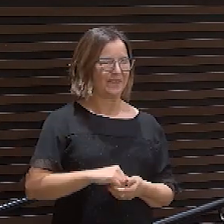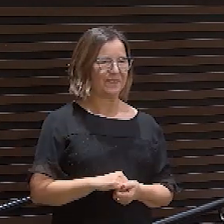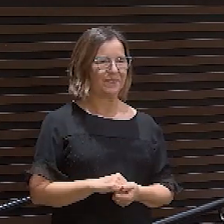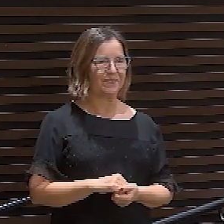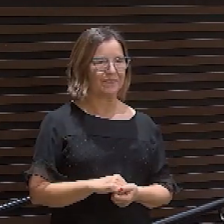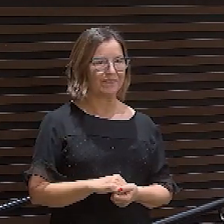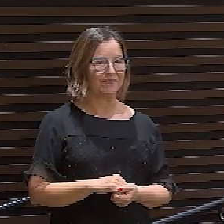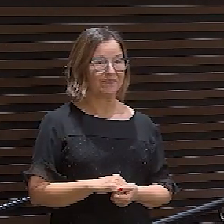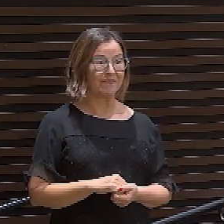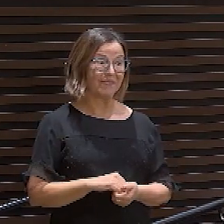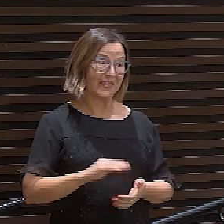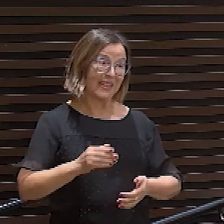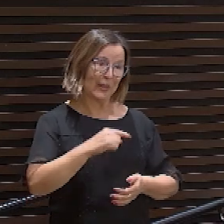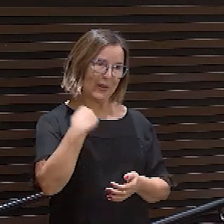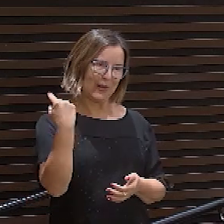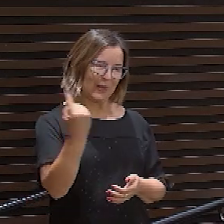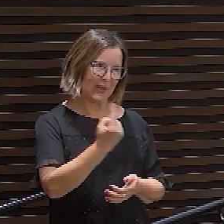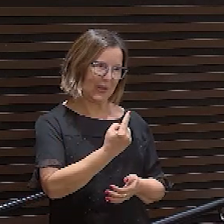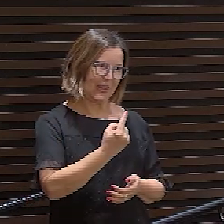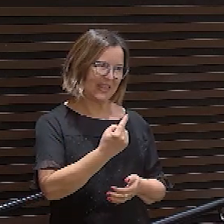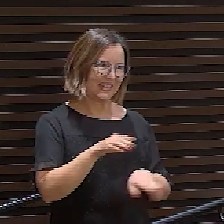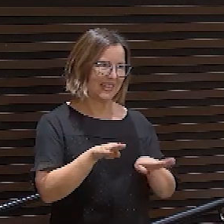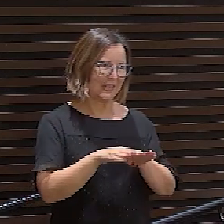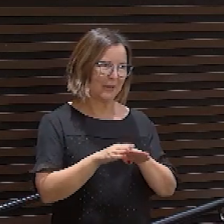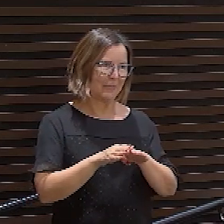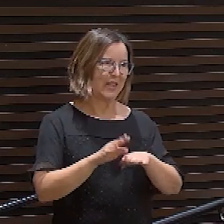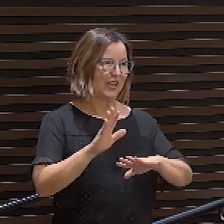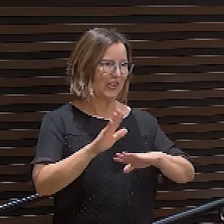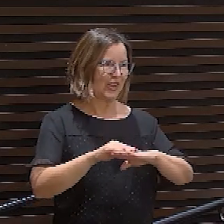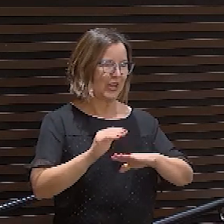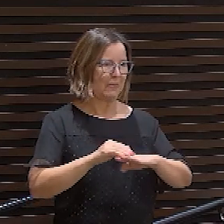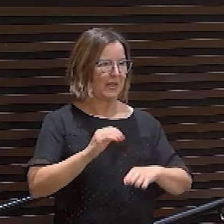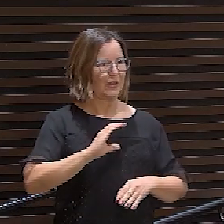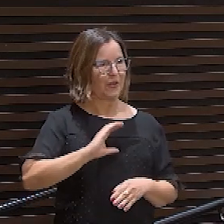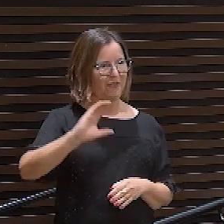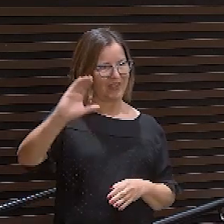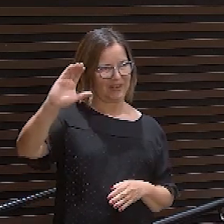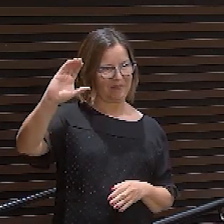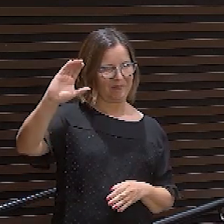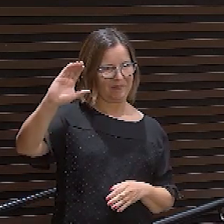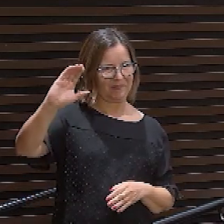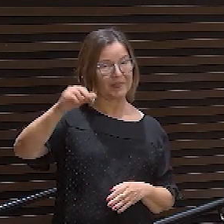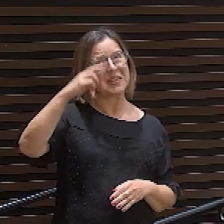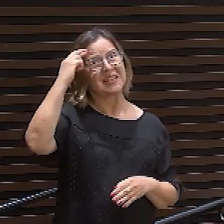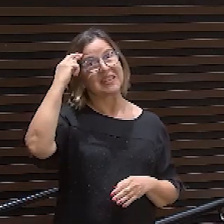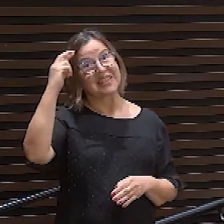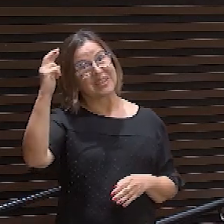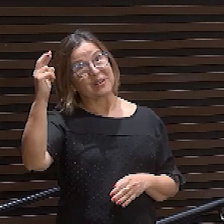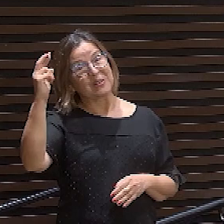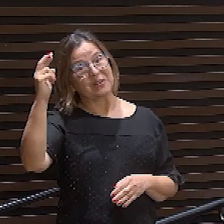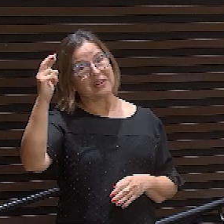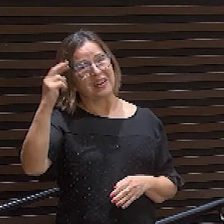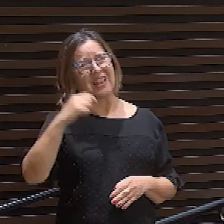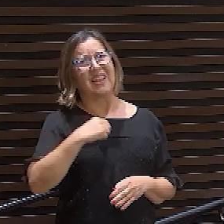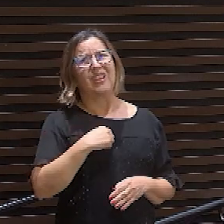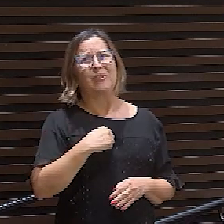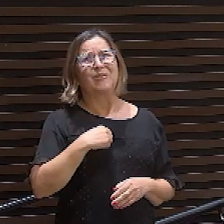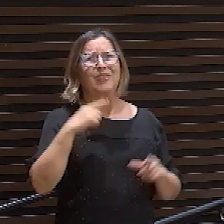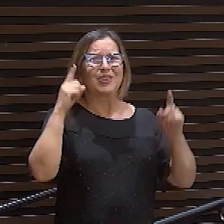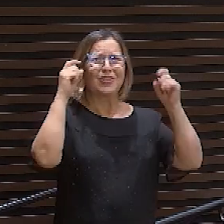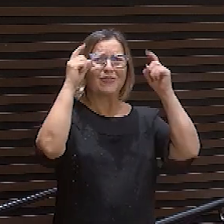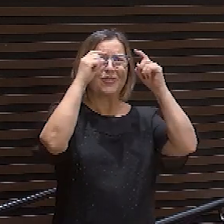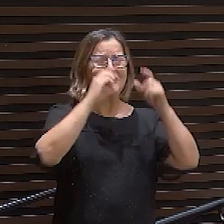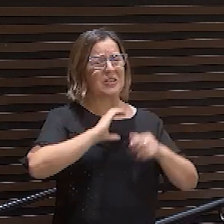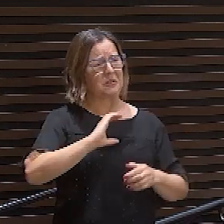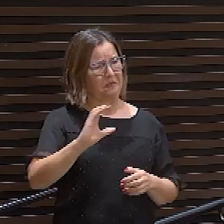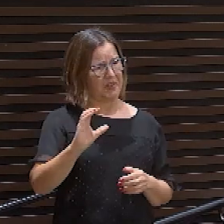Assim nós somos chamados a confiar. Senhor, eu tenho dificuldade,